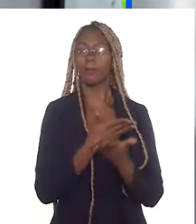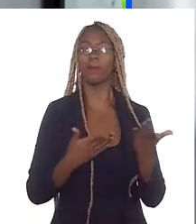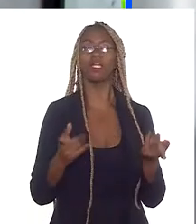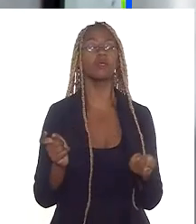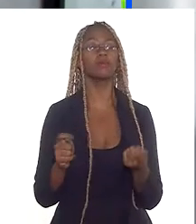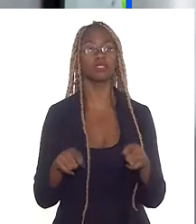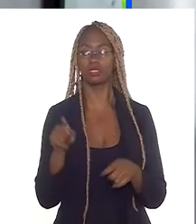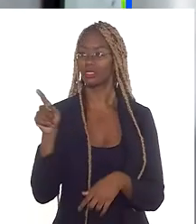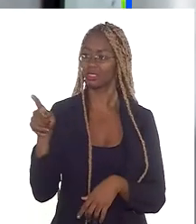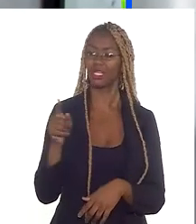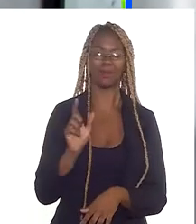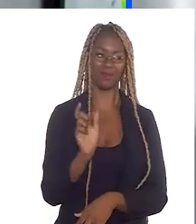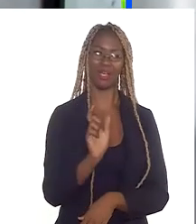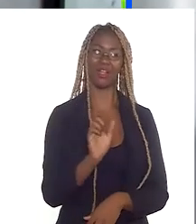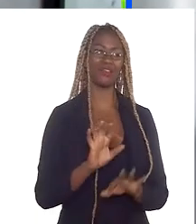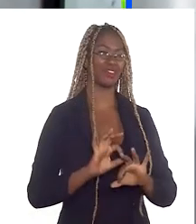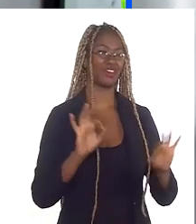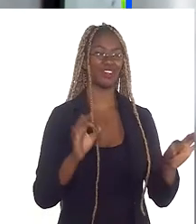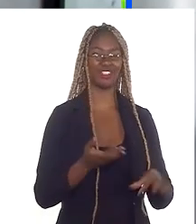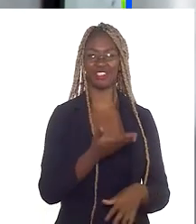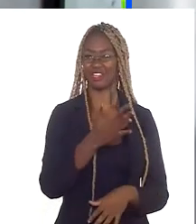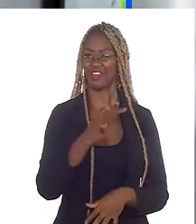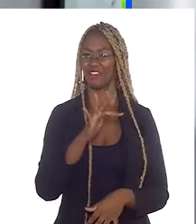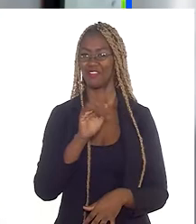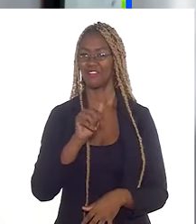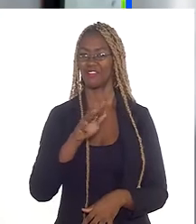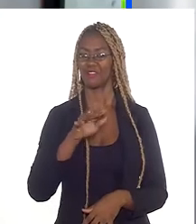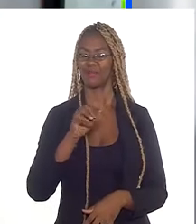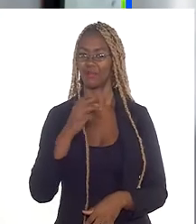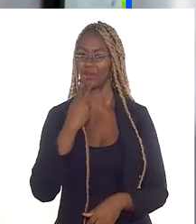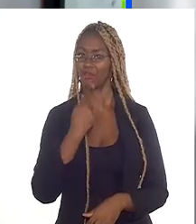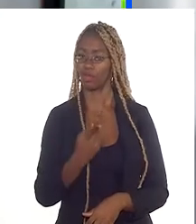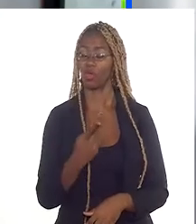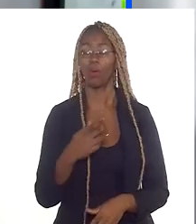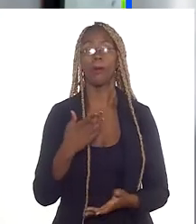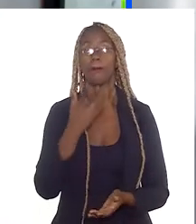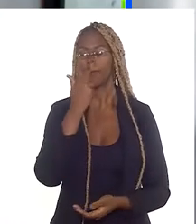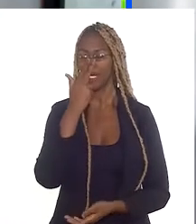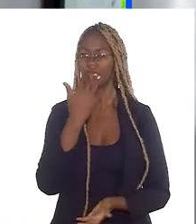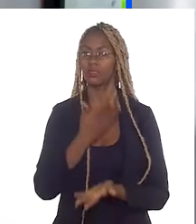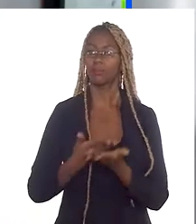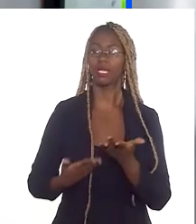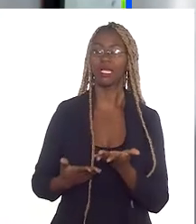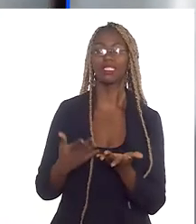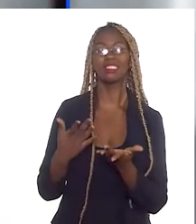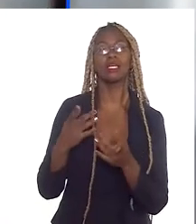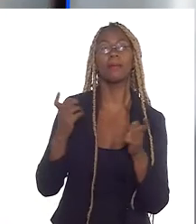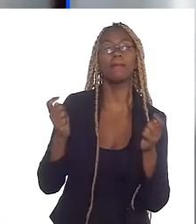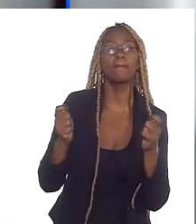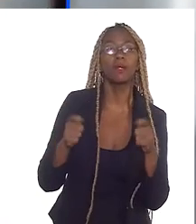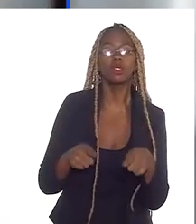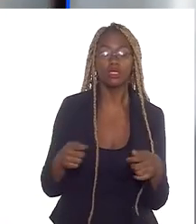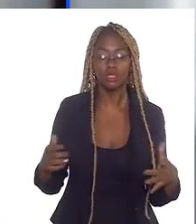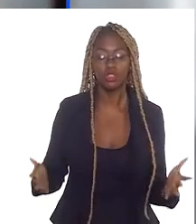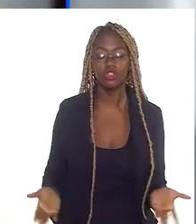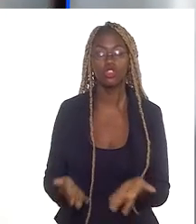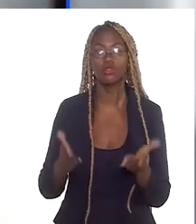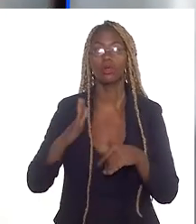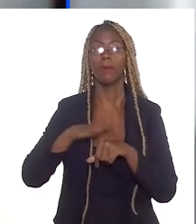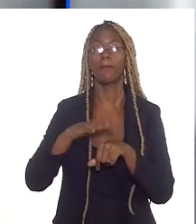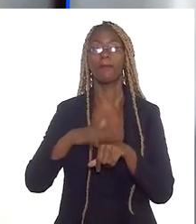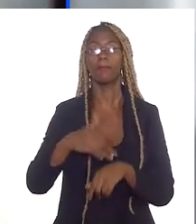gosto muito da palavra potência que a família Fabíola trouxe a pouco a gente perde essa potência de